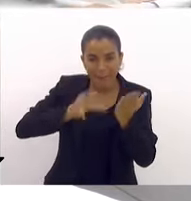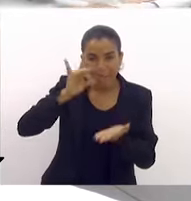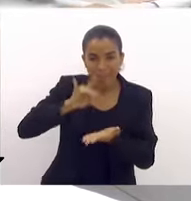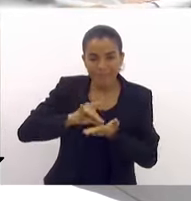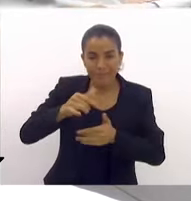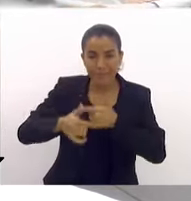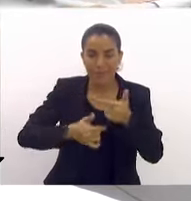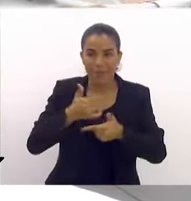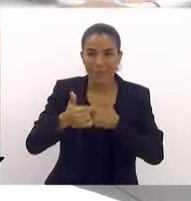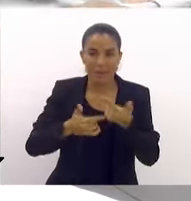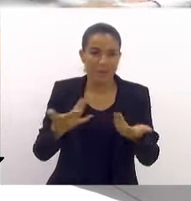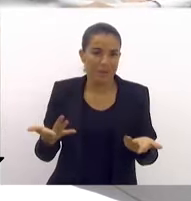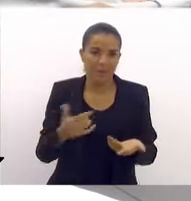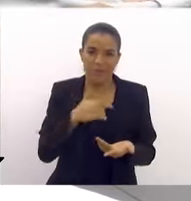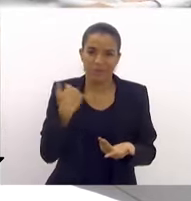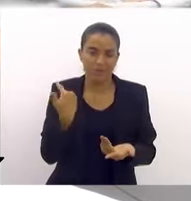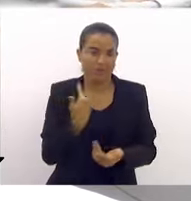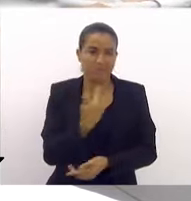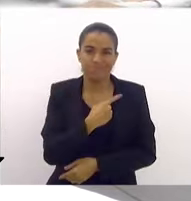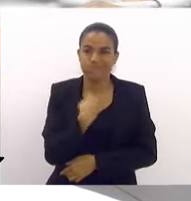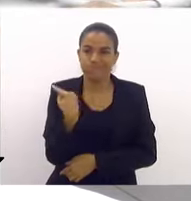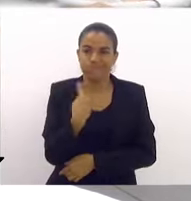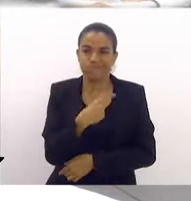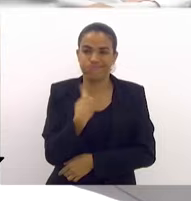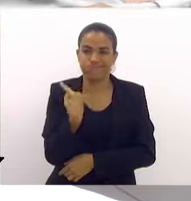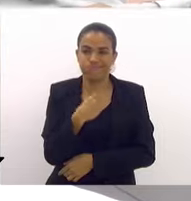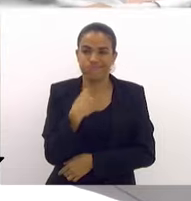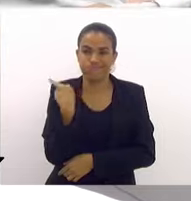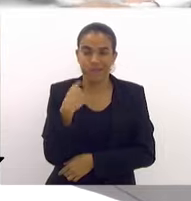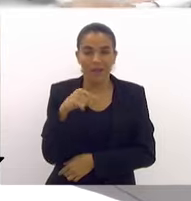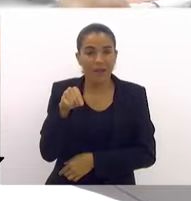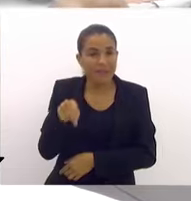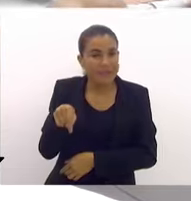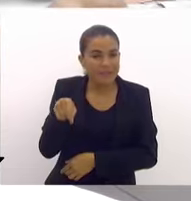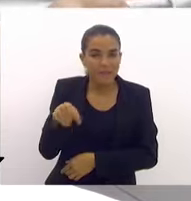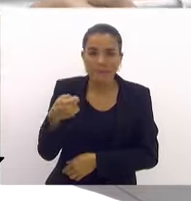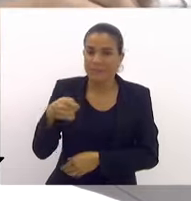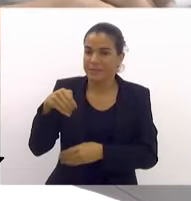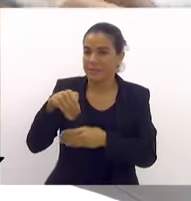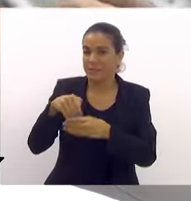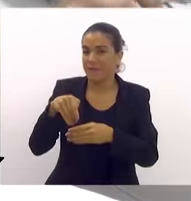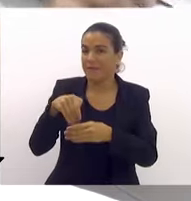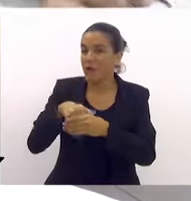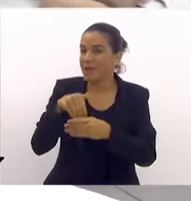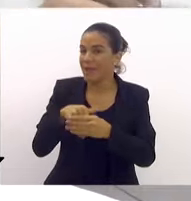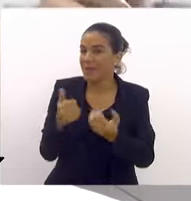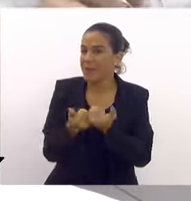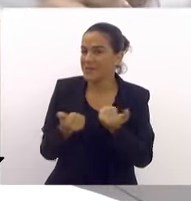Estamos detonados. Aliás, eu proponho que esse ponto seja votado pelos nossos assessores.